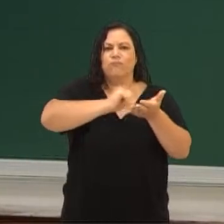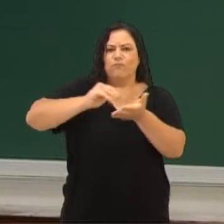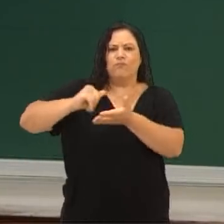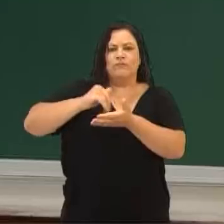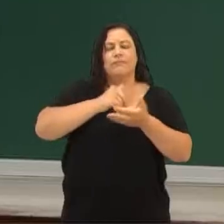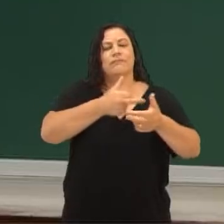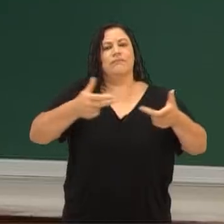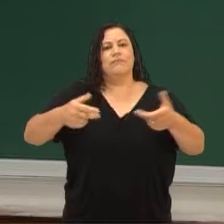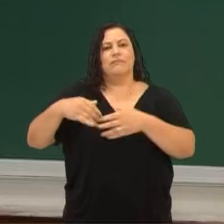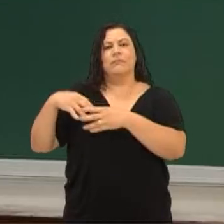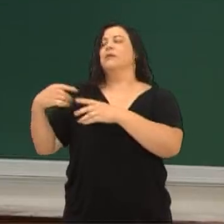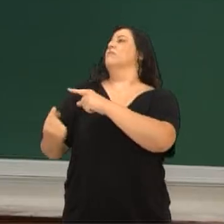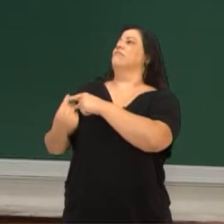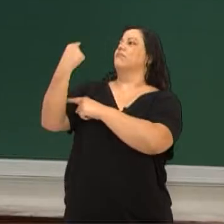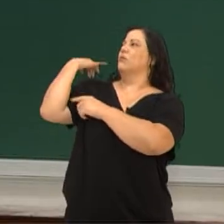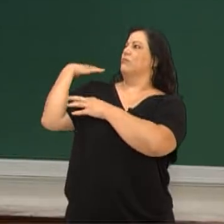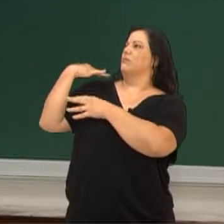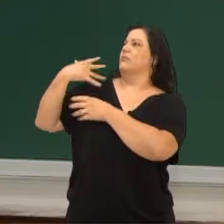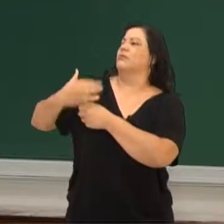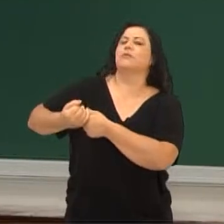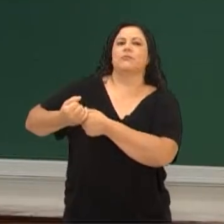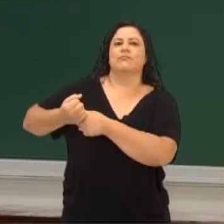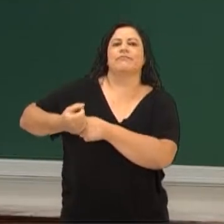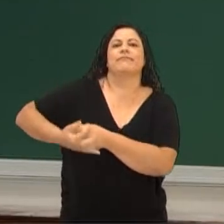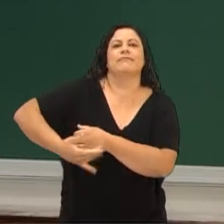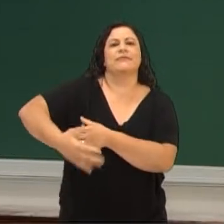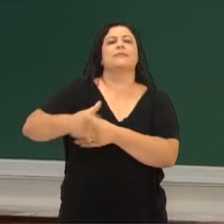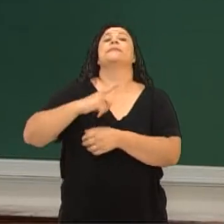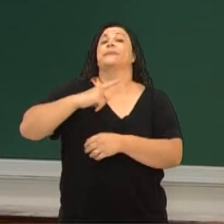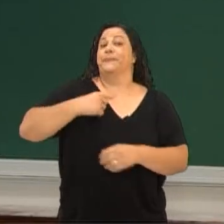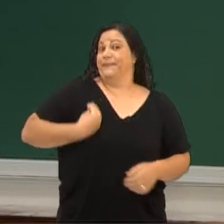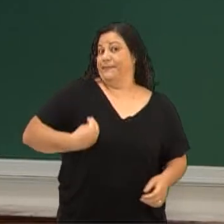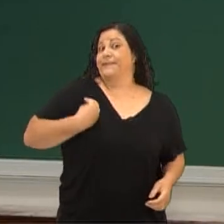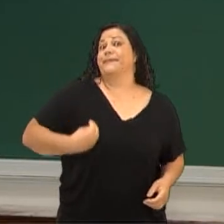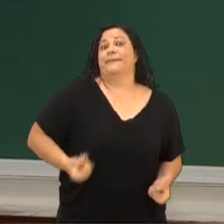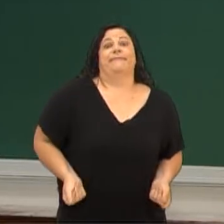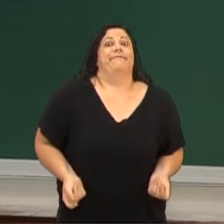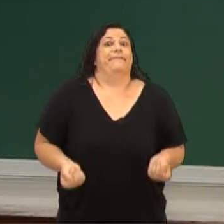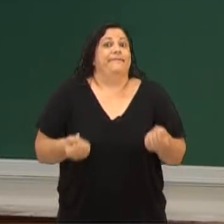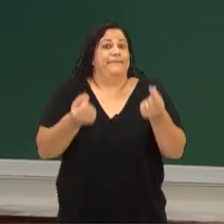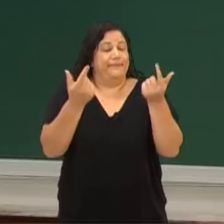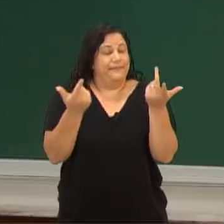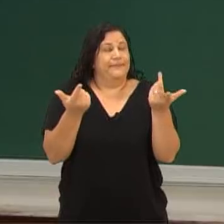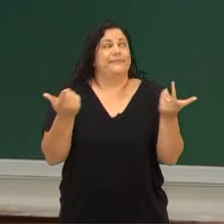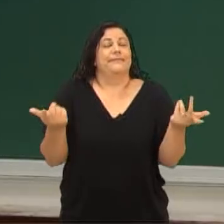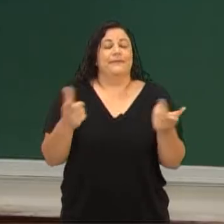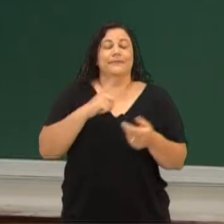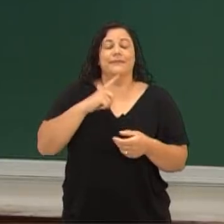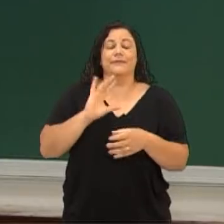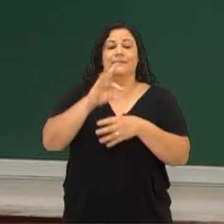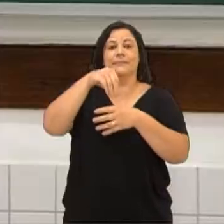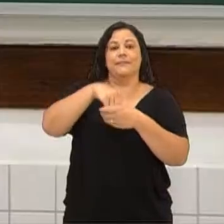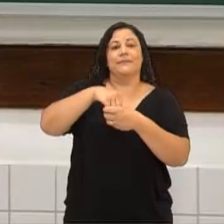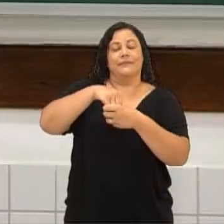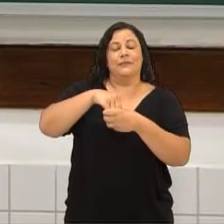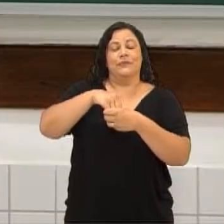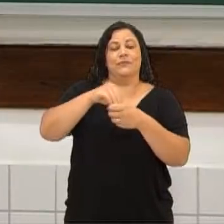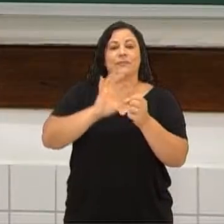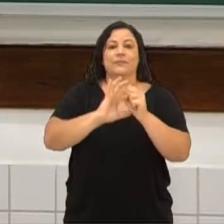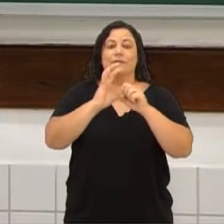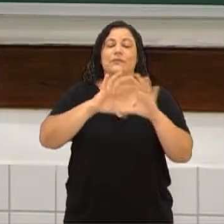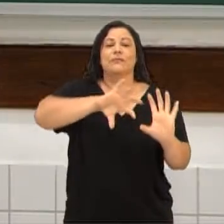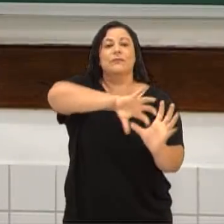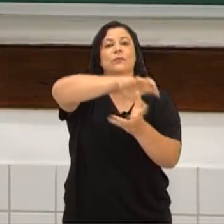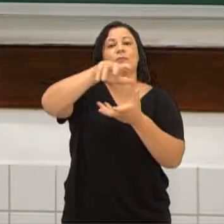aconteceu ao longo da história da África, ainda existe muita riqueza lá no continente africano. O que explica essa